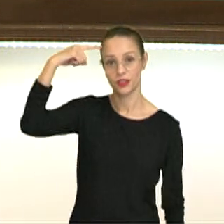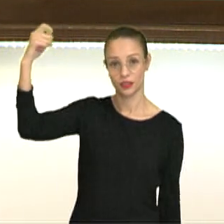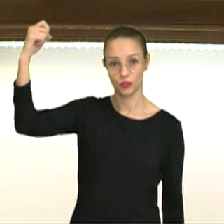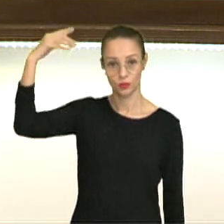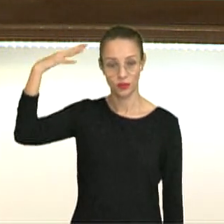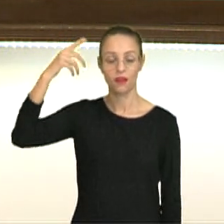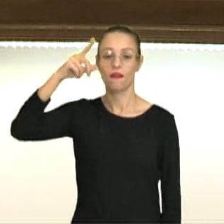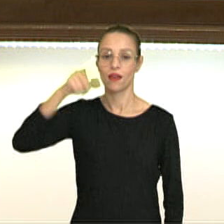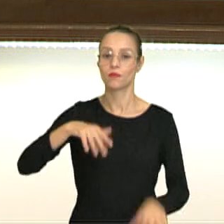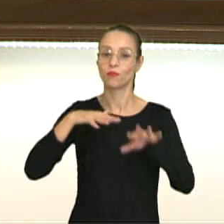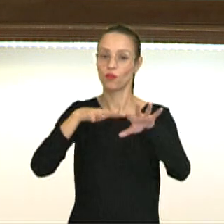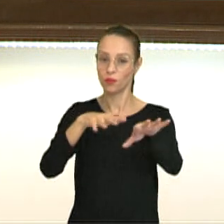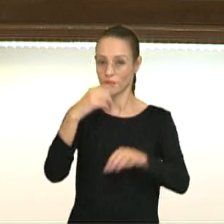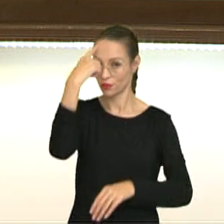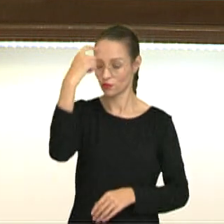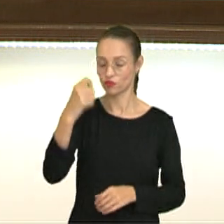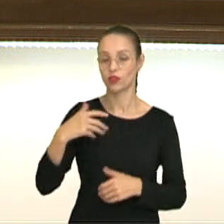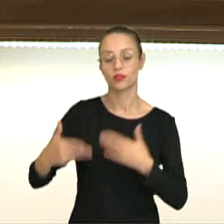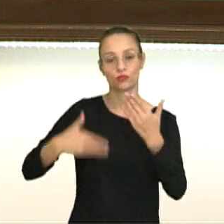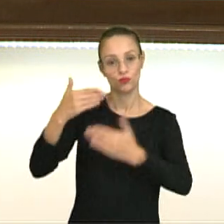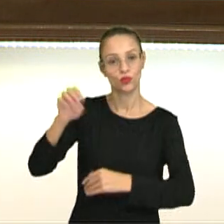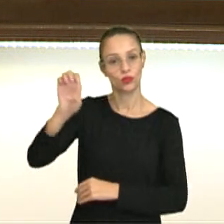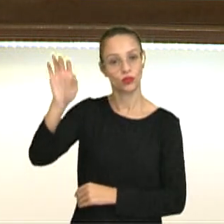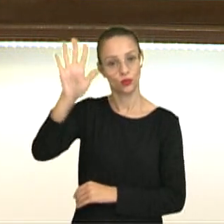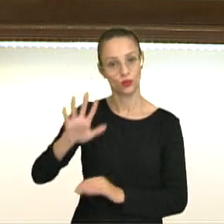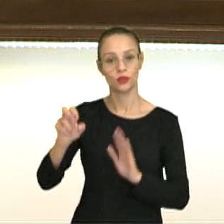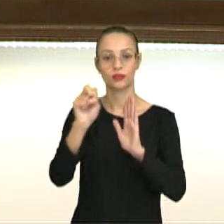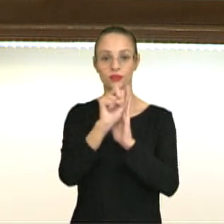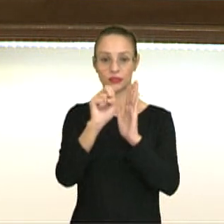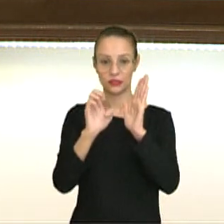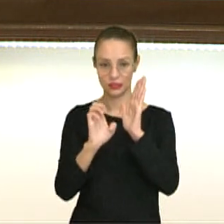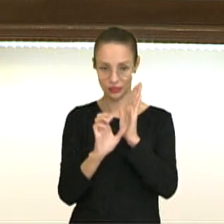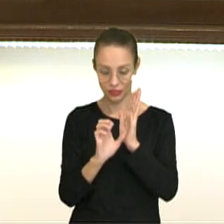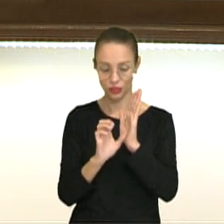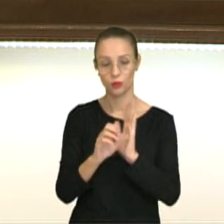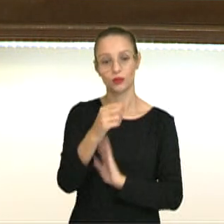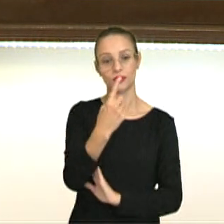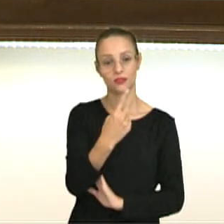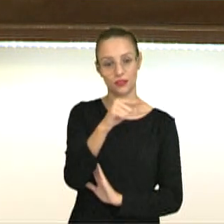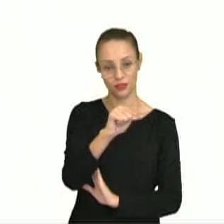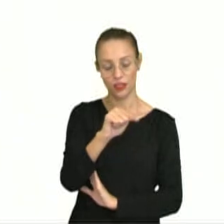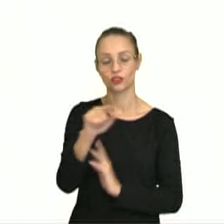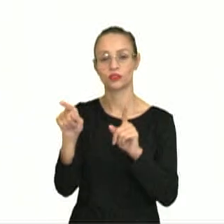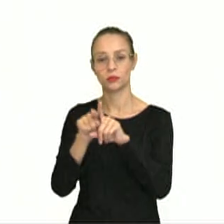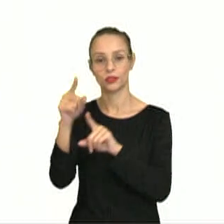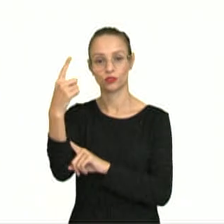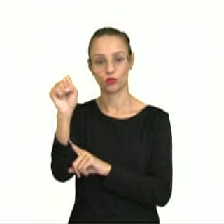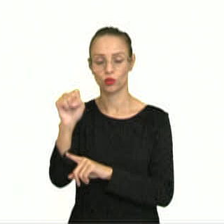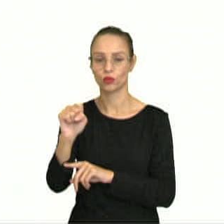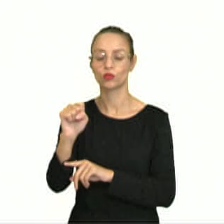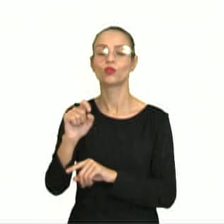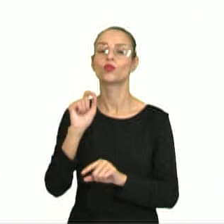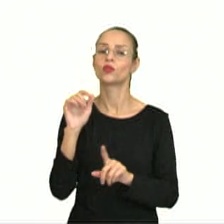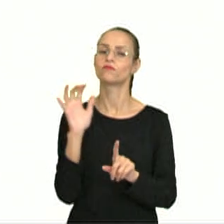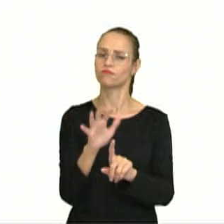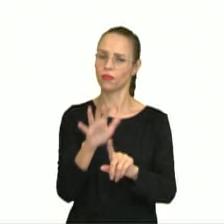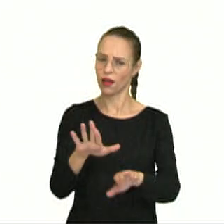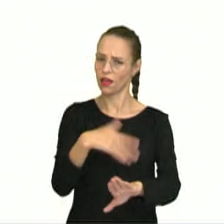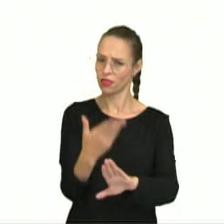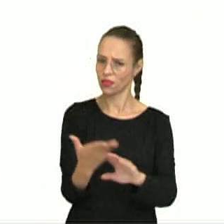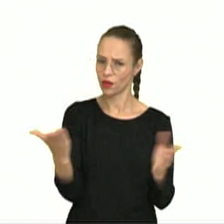um movimento de ideias que se desenvolveu na Europa nos séculos 17 e 18 e que continua influenciando o mundo